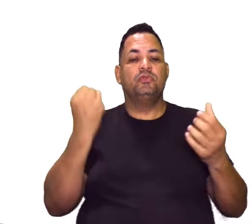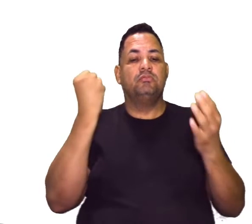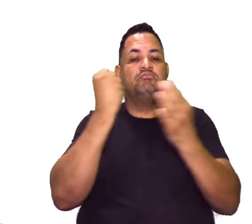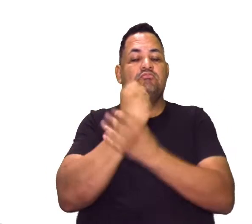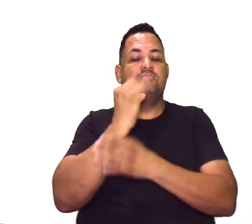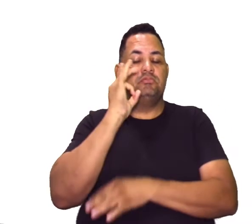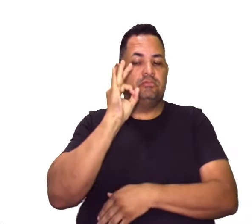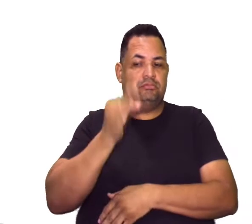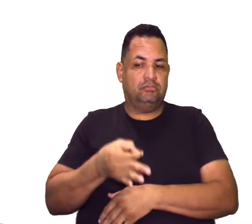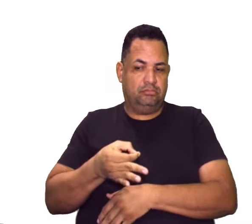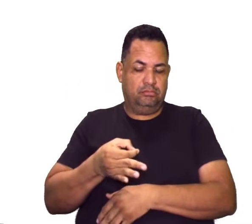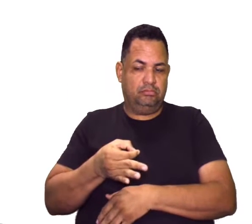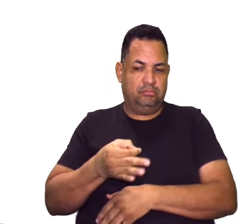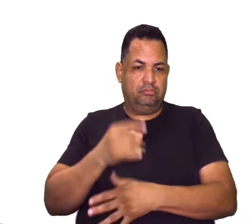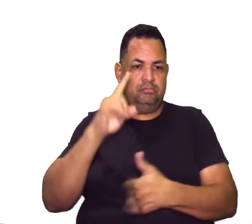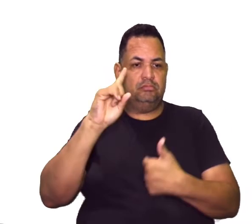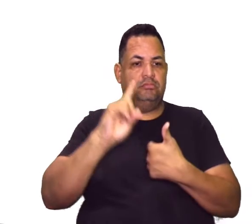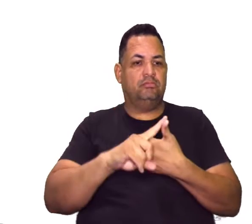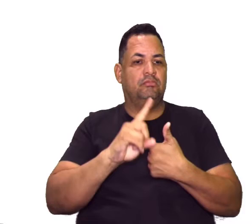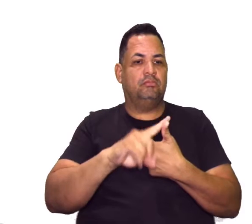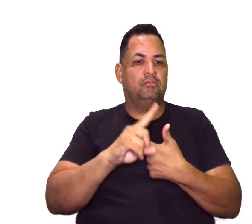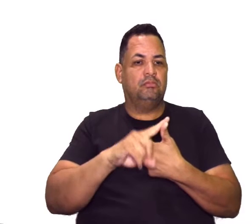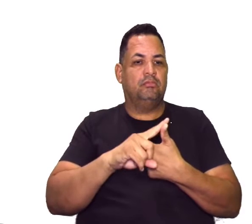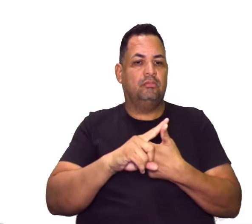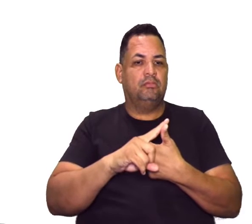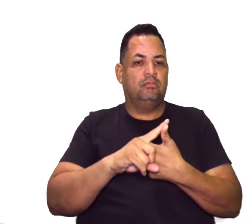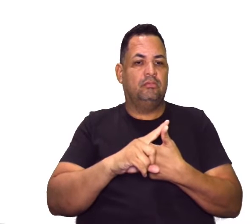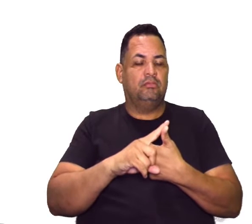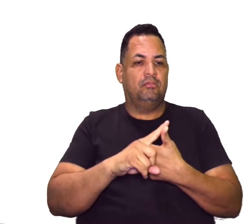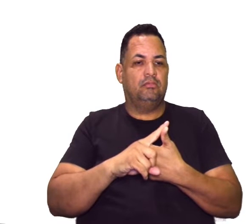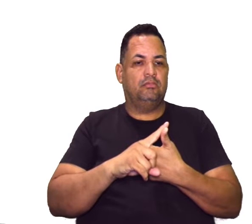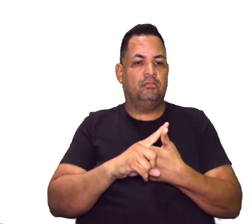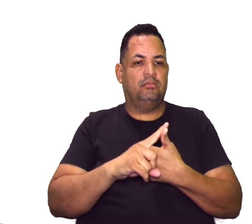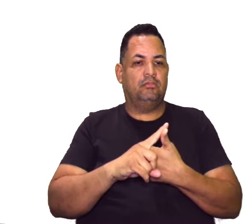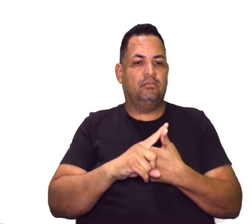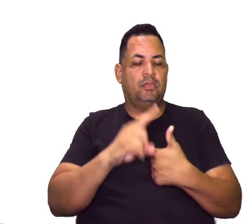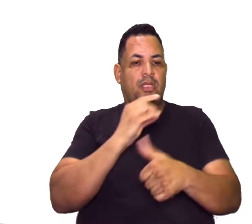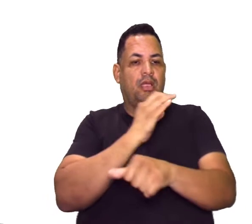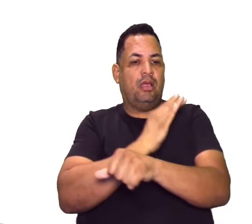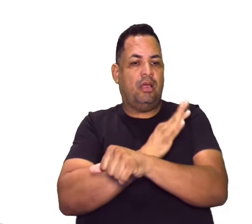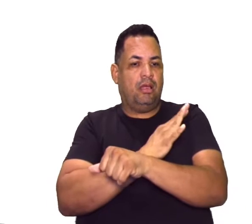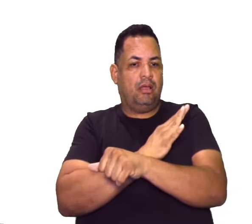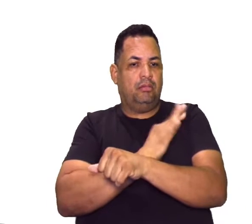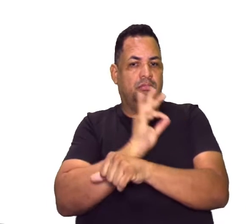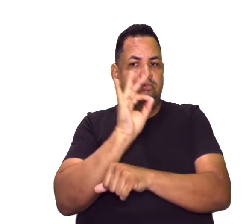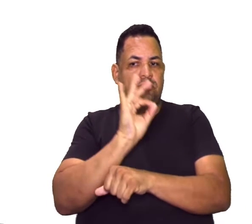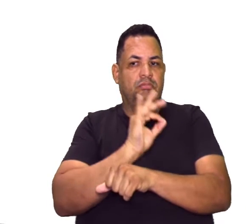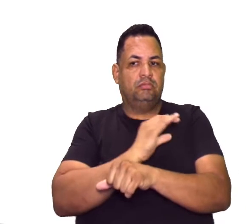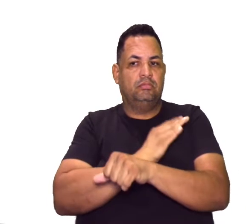Qual seria a resposta correta? Letra A. O ácido clorídrico,